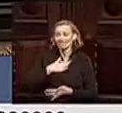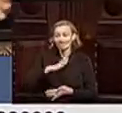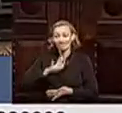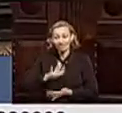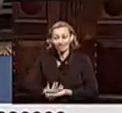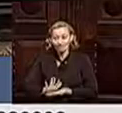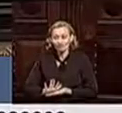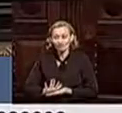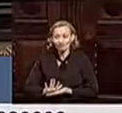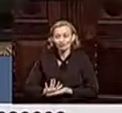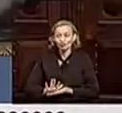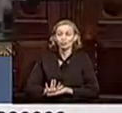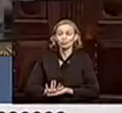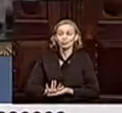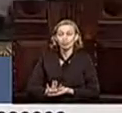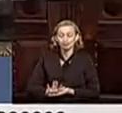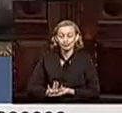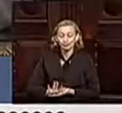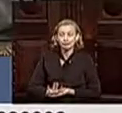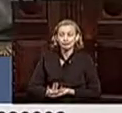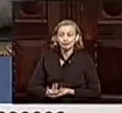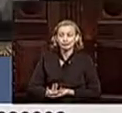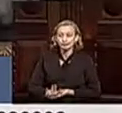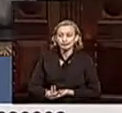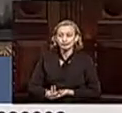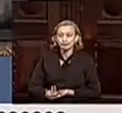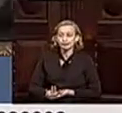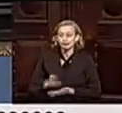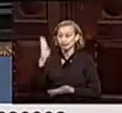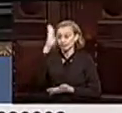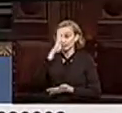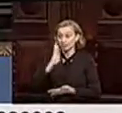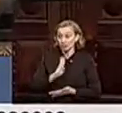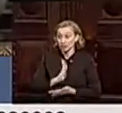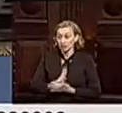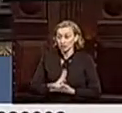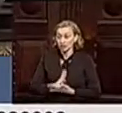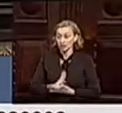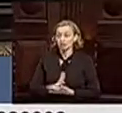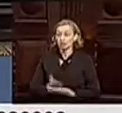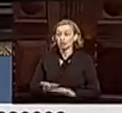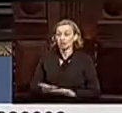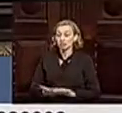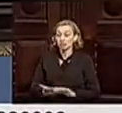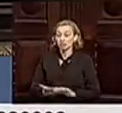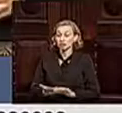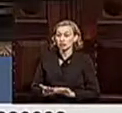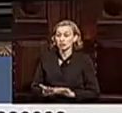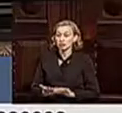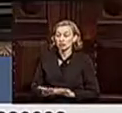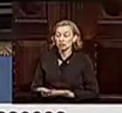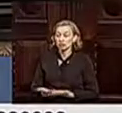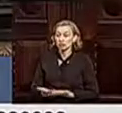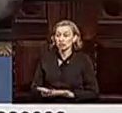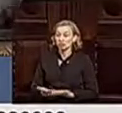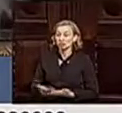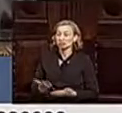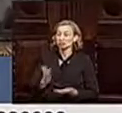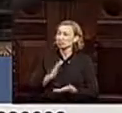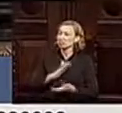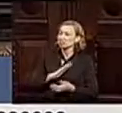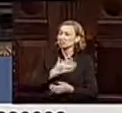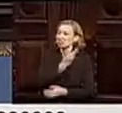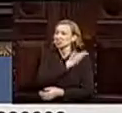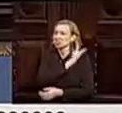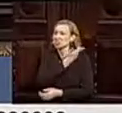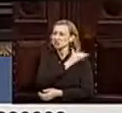e irresponsável a questão racial. Esse é um país que enfrenta, ainda com muita gravidade, o problema do preconceito e da discriminação racial.